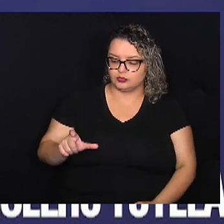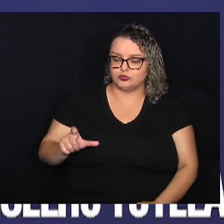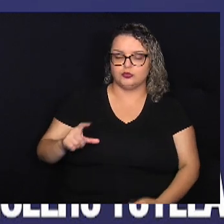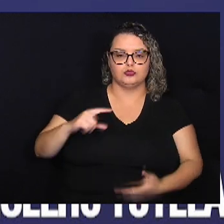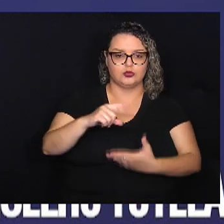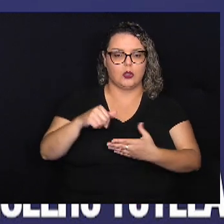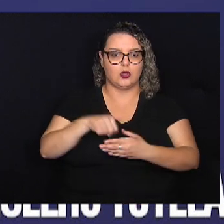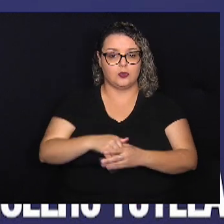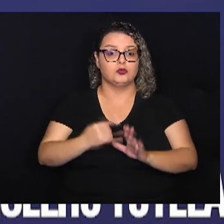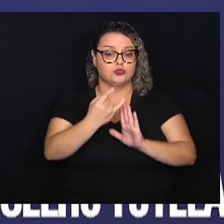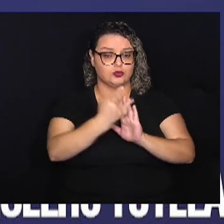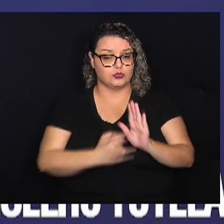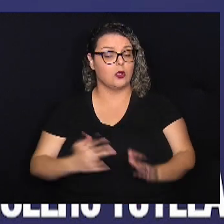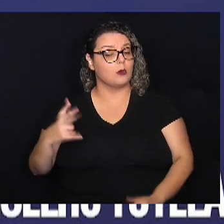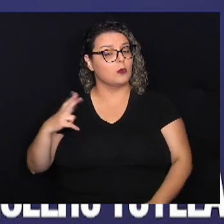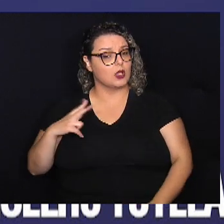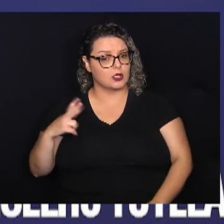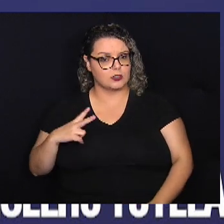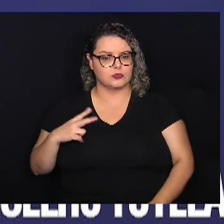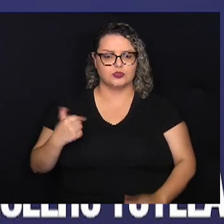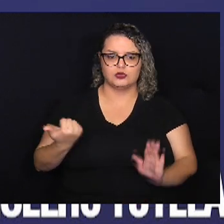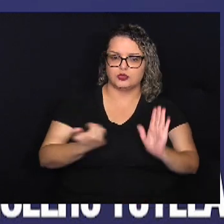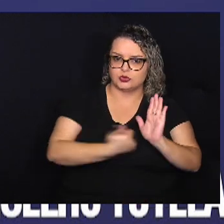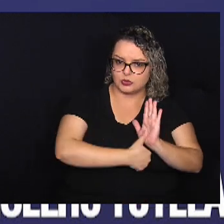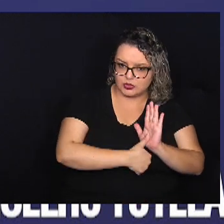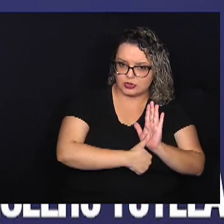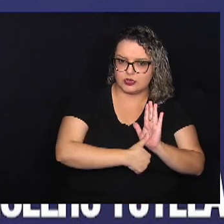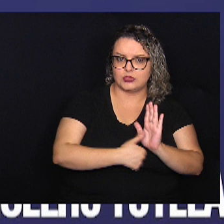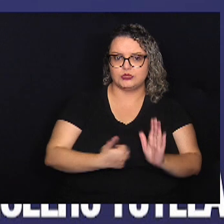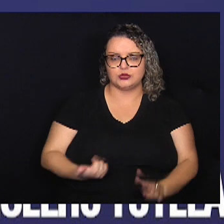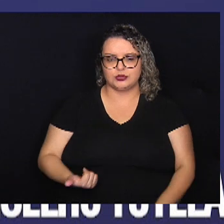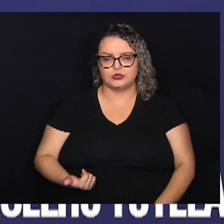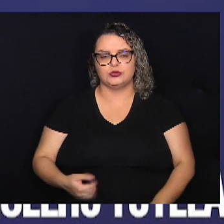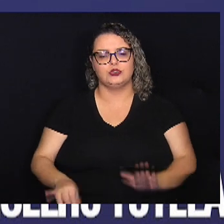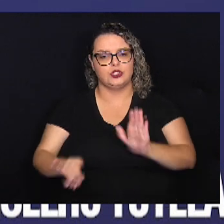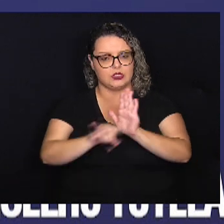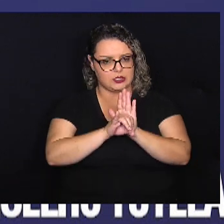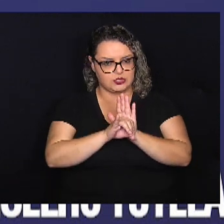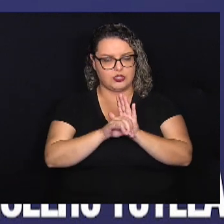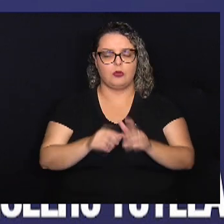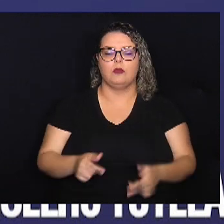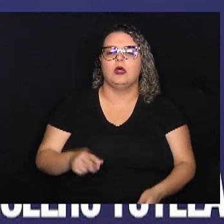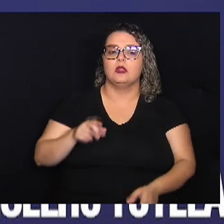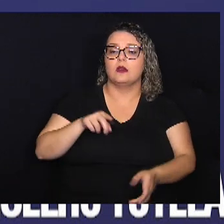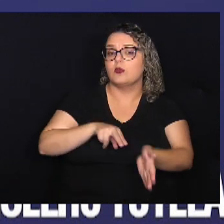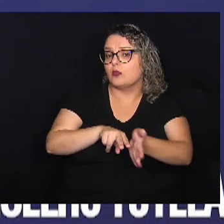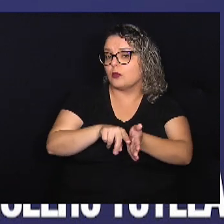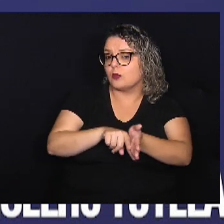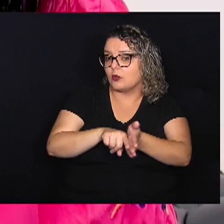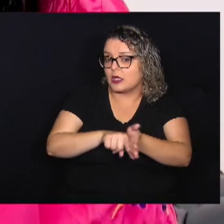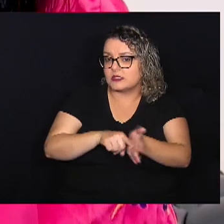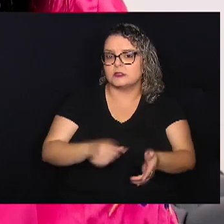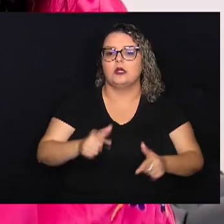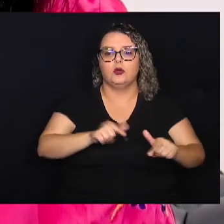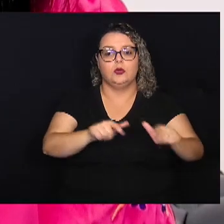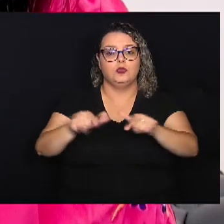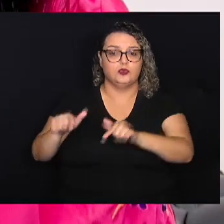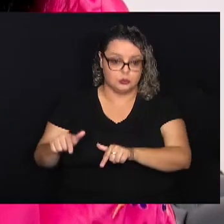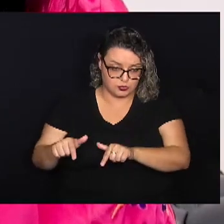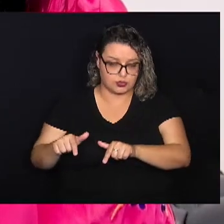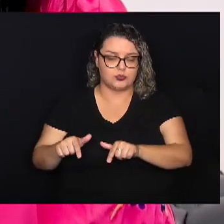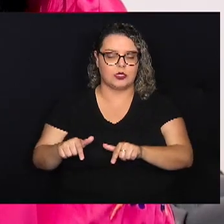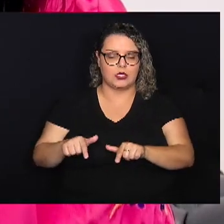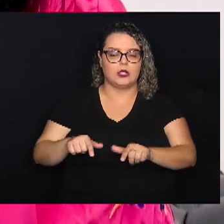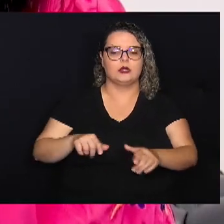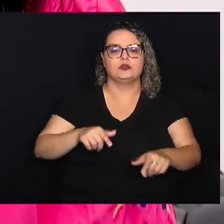os documentos pessoais de identificação. Para consultar os locais de votação, acesse o QR Code. É muito importante